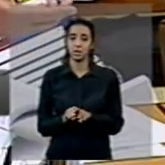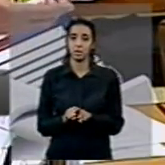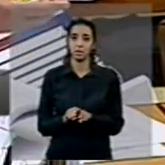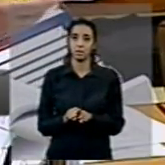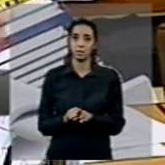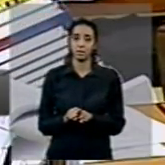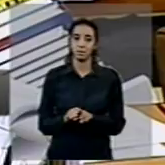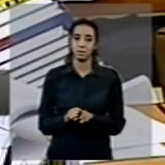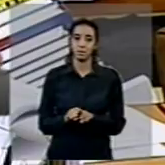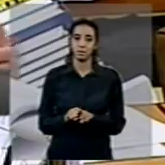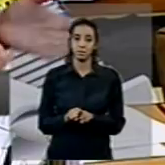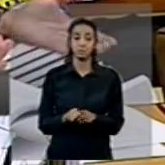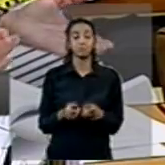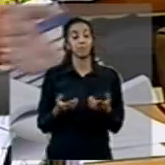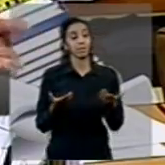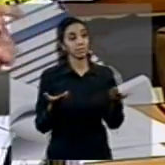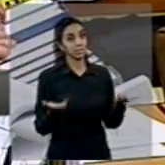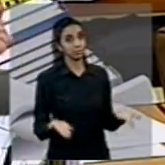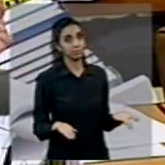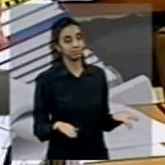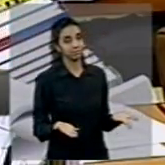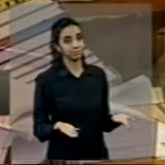desses eleitores? Pois é.